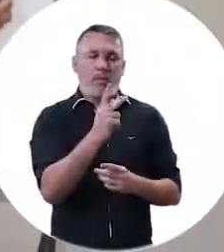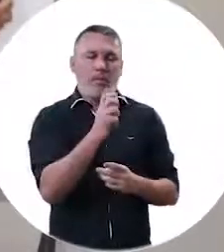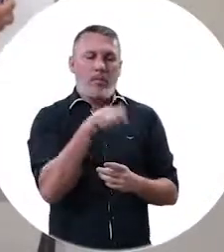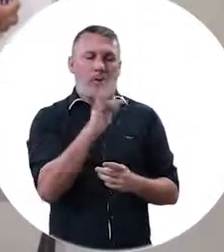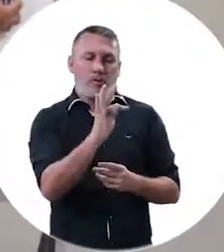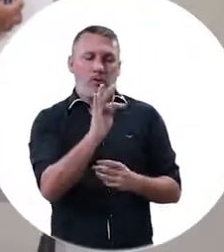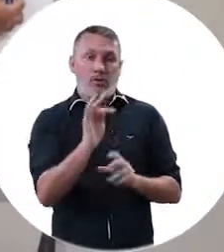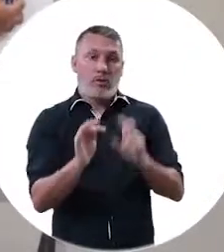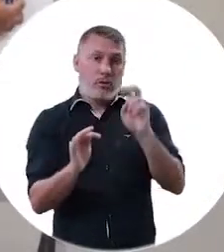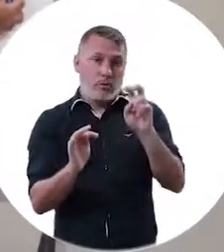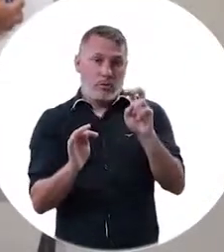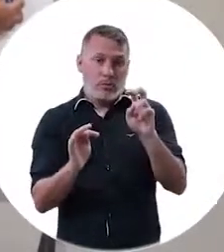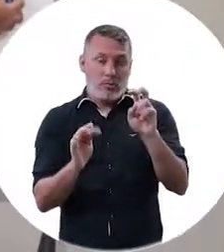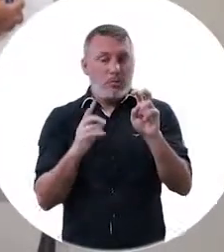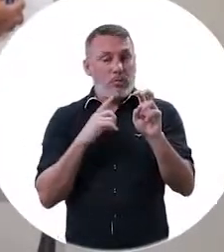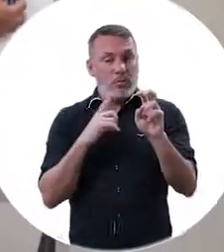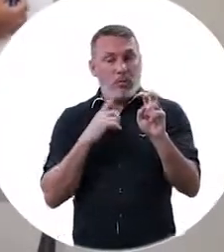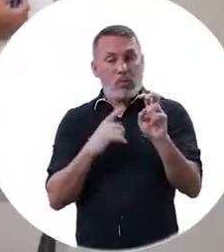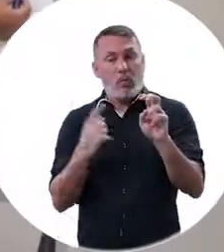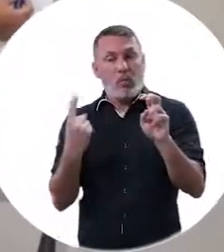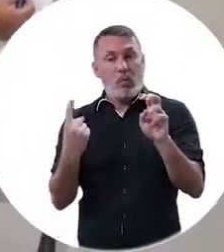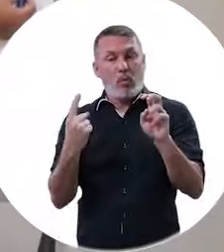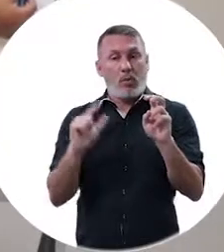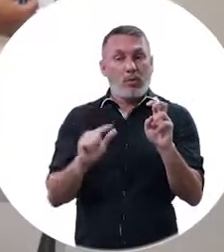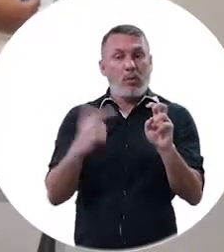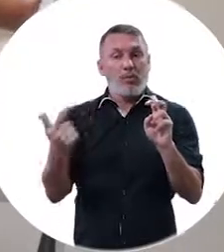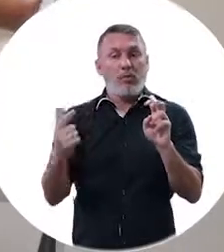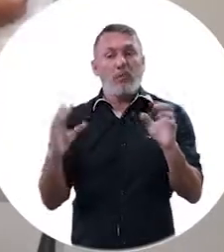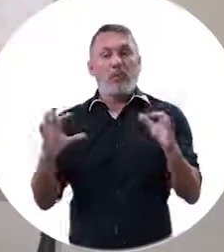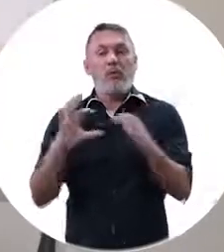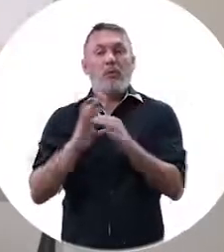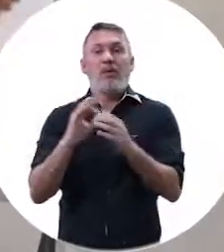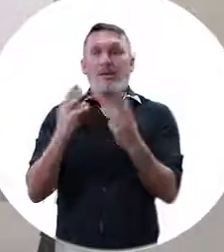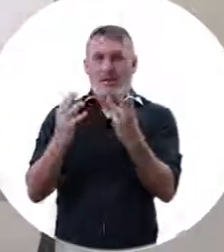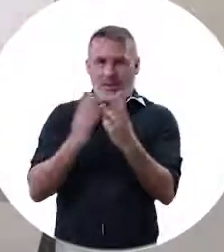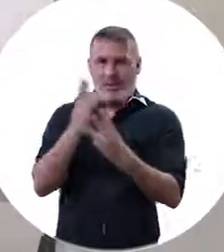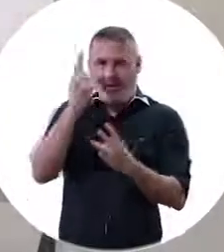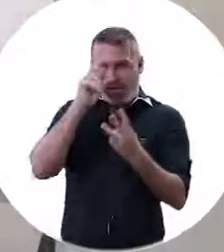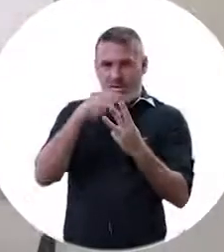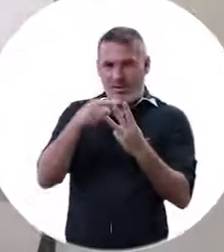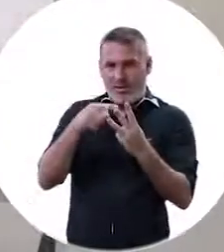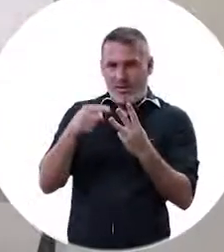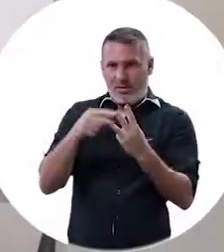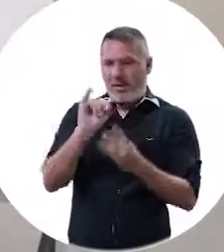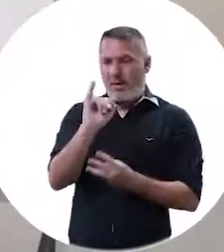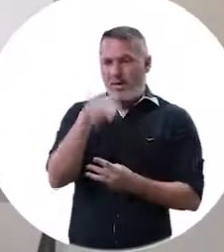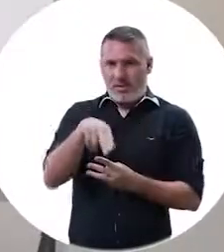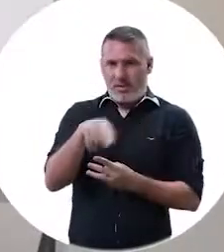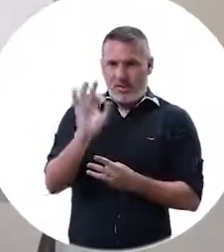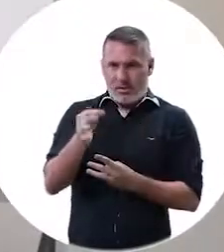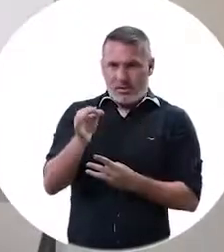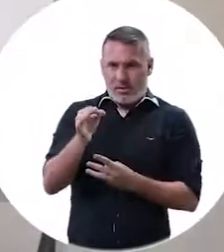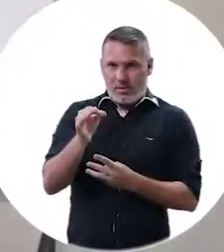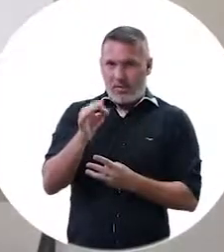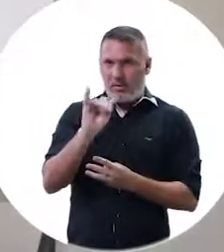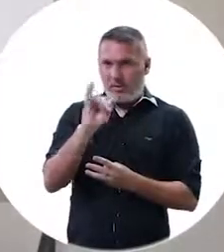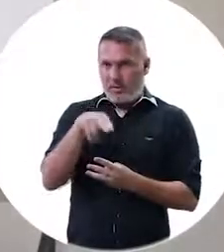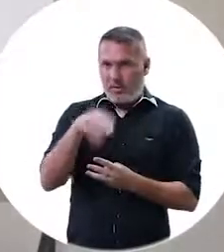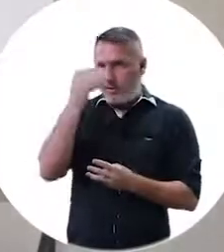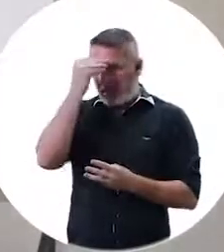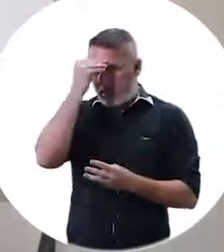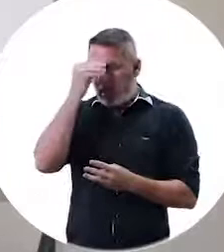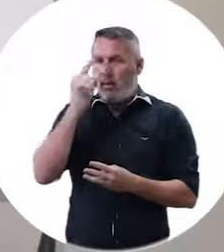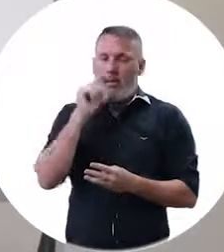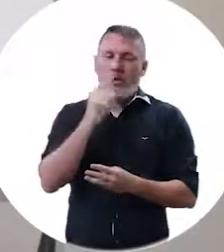Pente, 5 carbonos. No carbono 1 eu venho indicando o que vem logo depois. A ligação tripla não é um in de